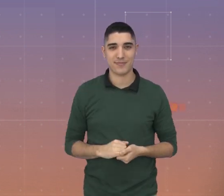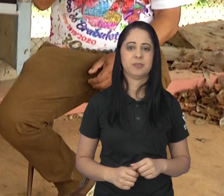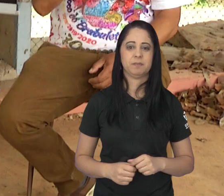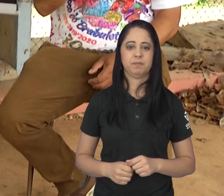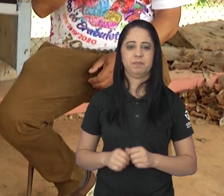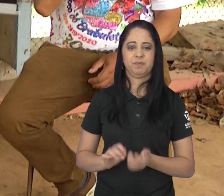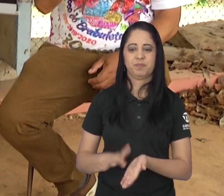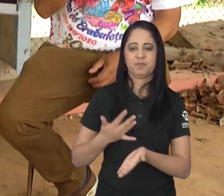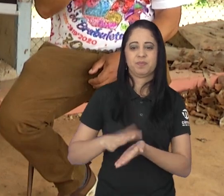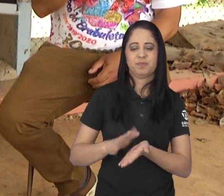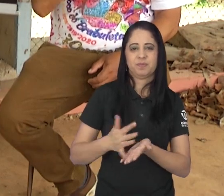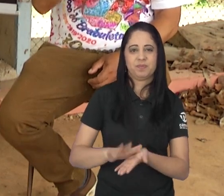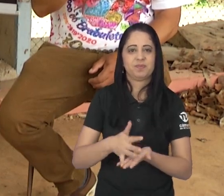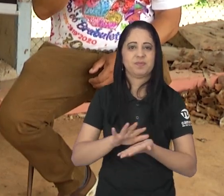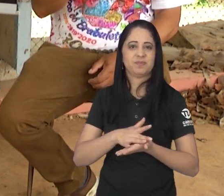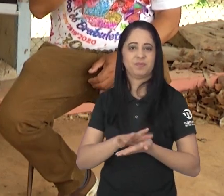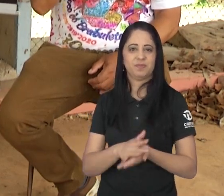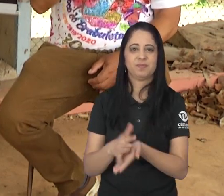cultura.